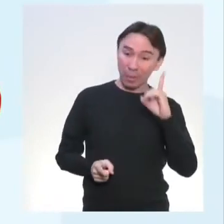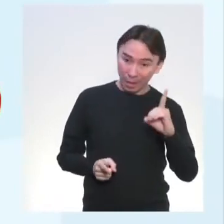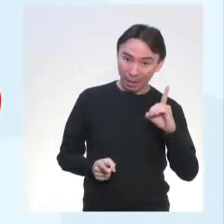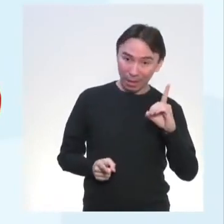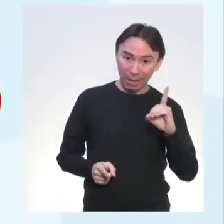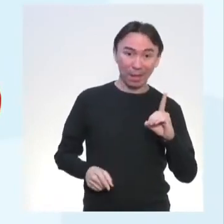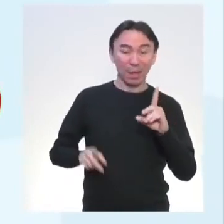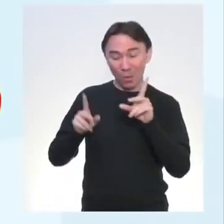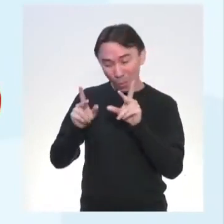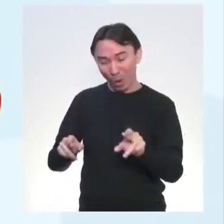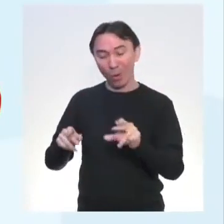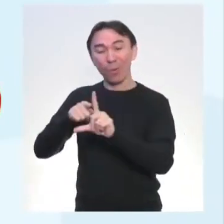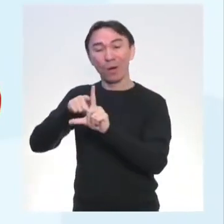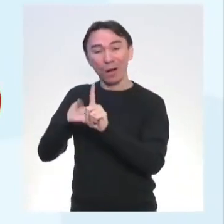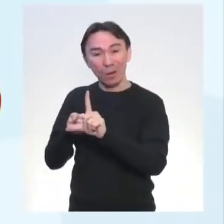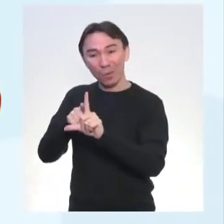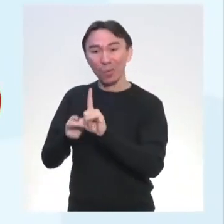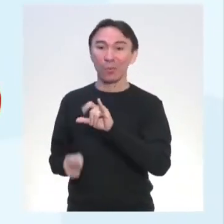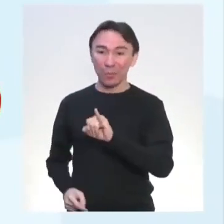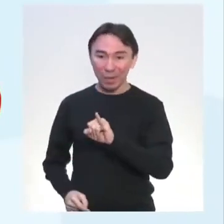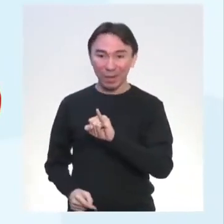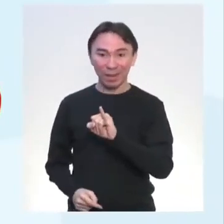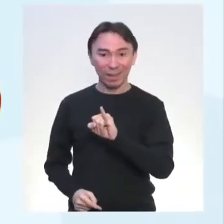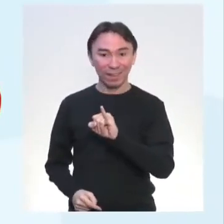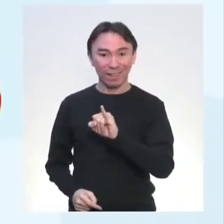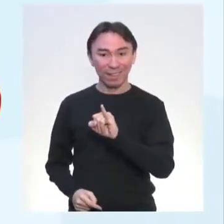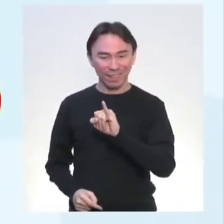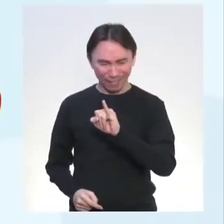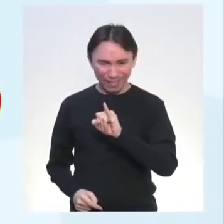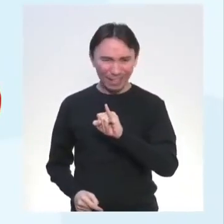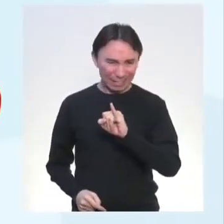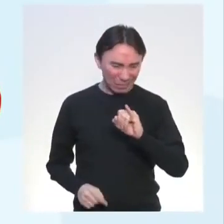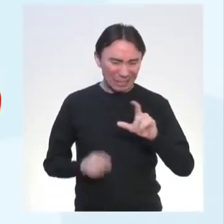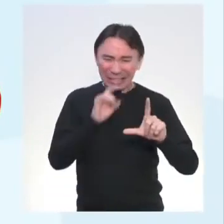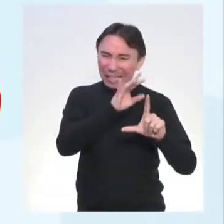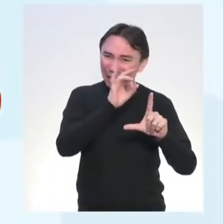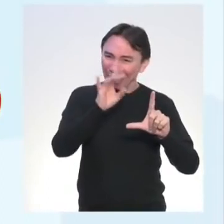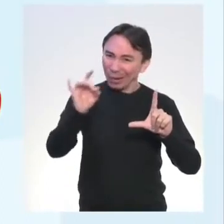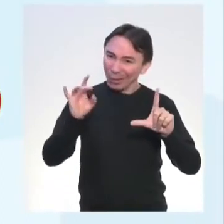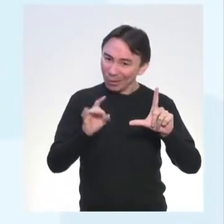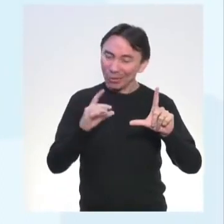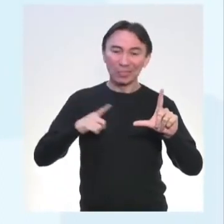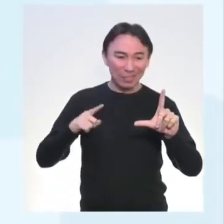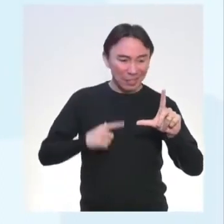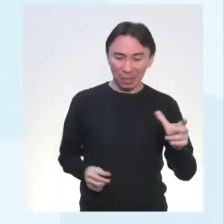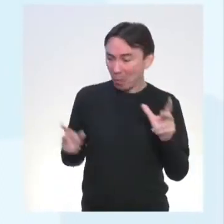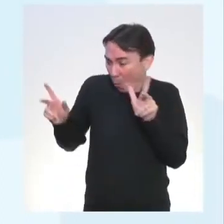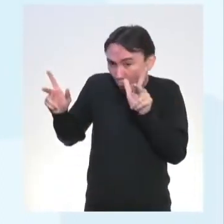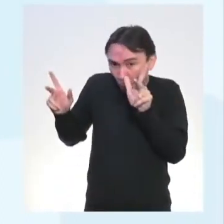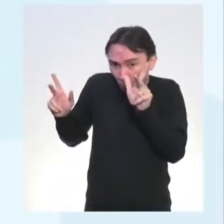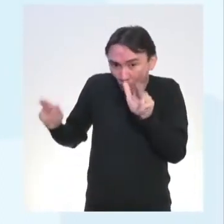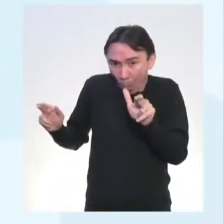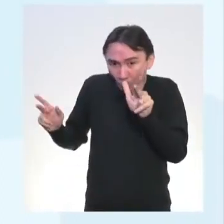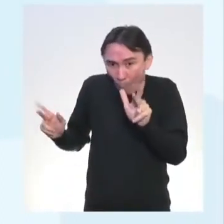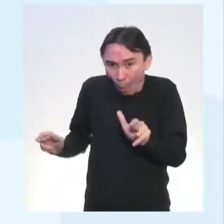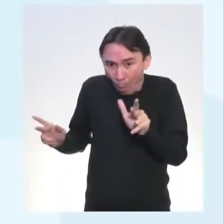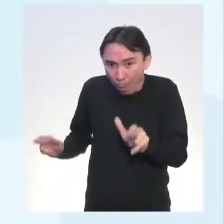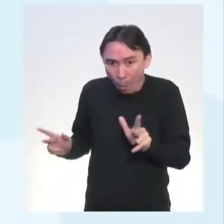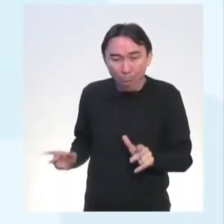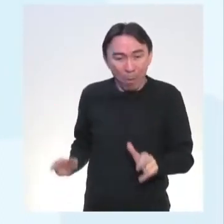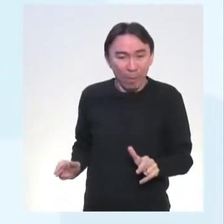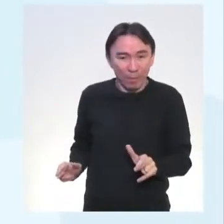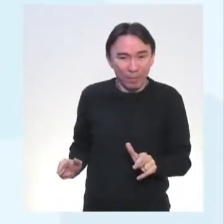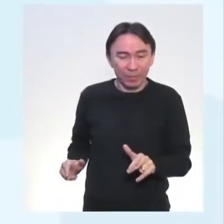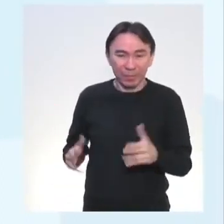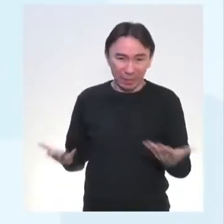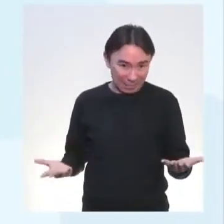I, né? Cada um dos ângulos tem o seu correspondente nas duas figuras, Vivi. Isso é muito legal. Como eles possuem os